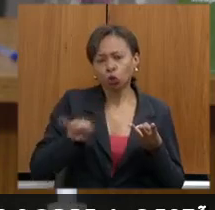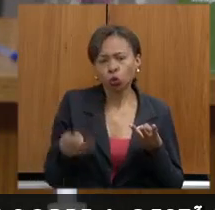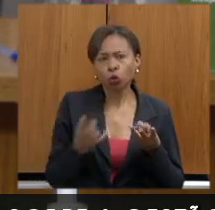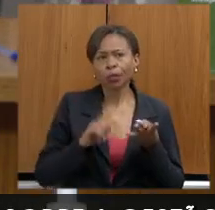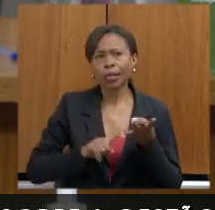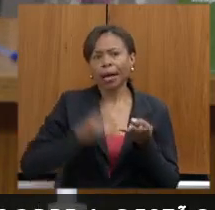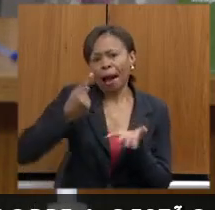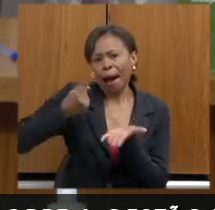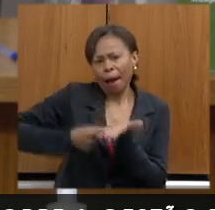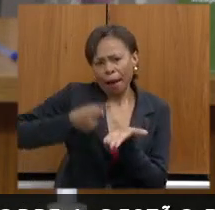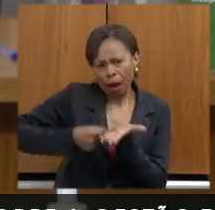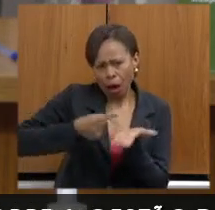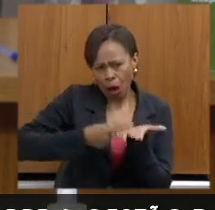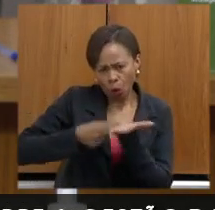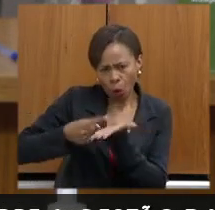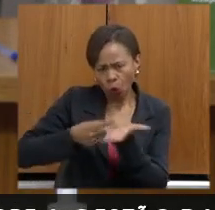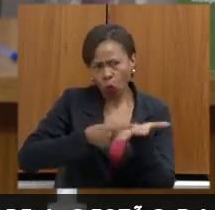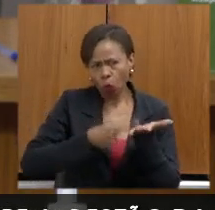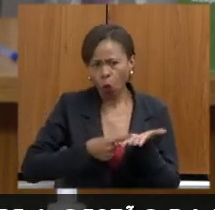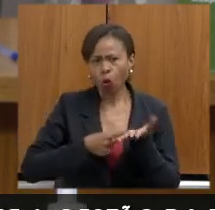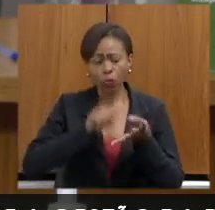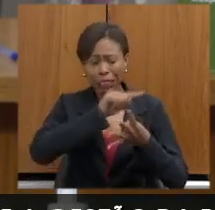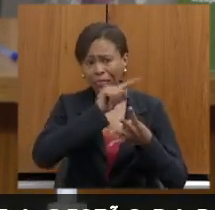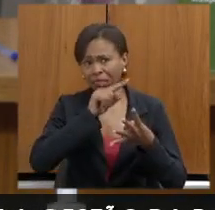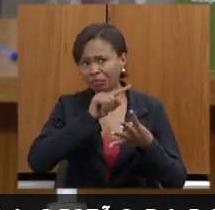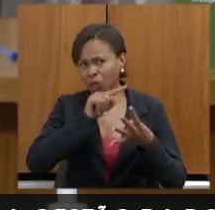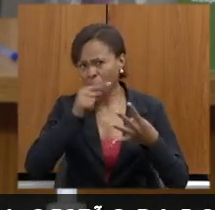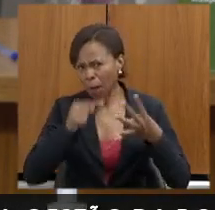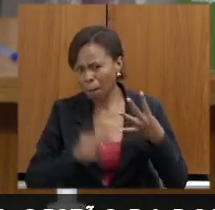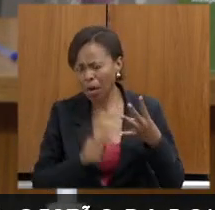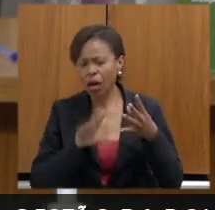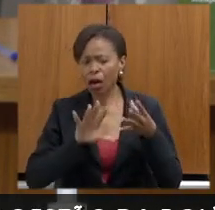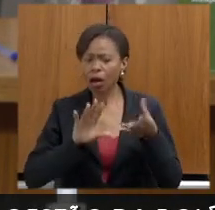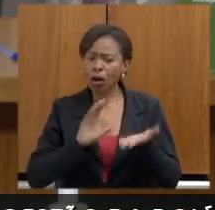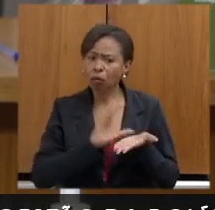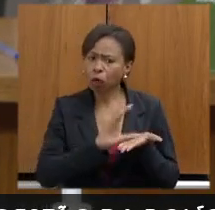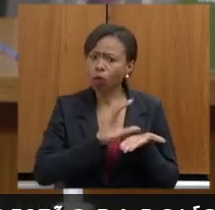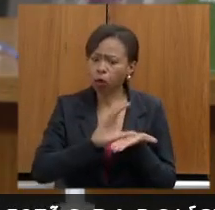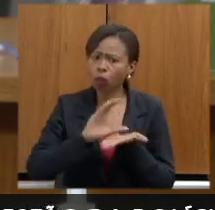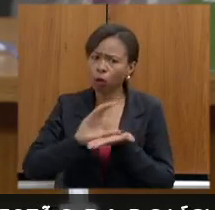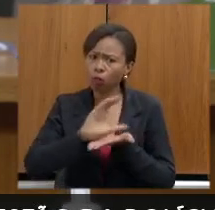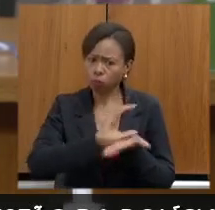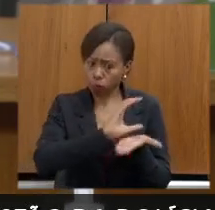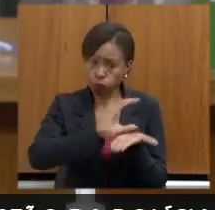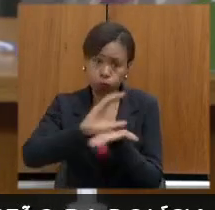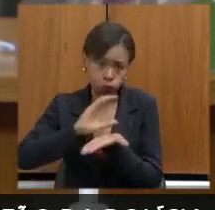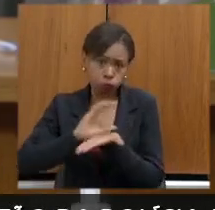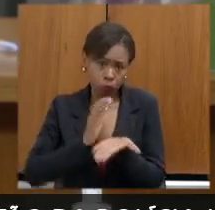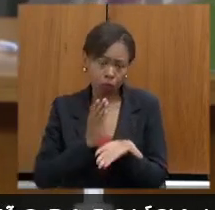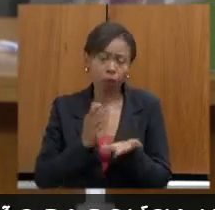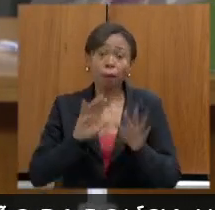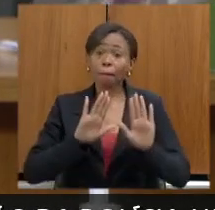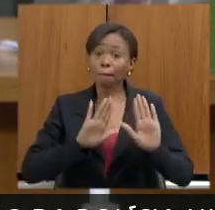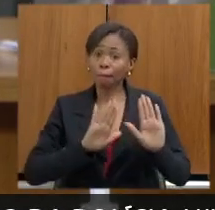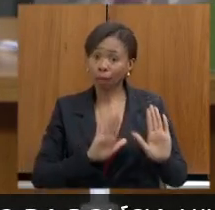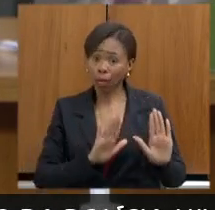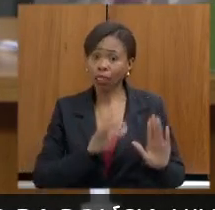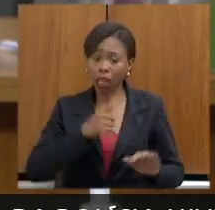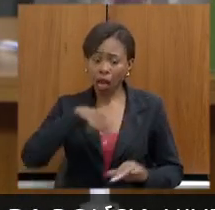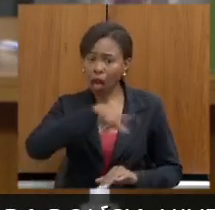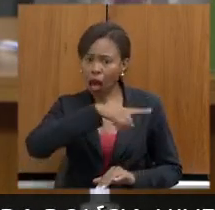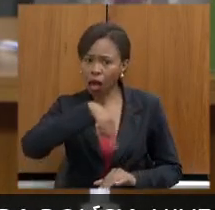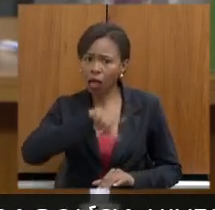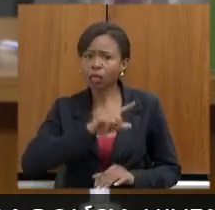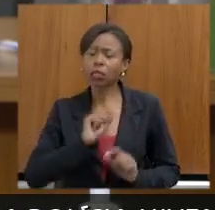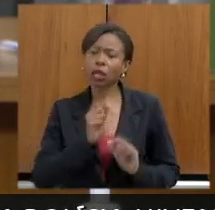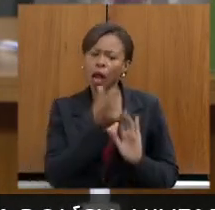cor dos mas é preciso dizer o seguinte mesmo com toda esta situação com esses